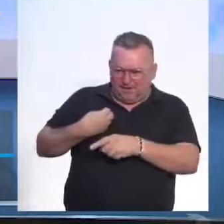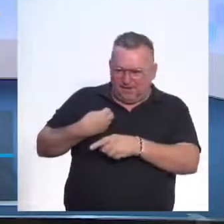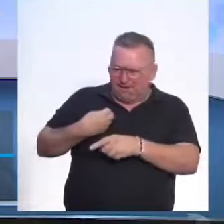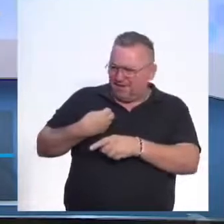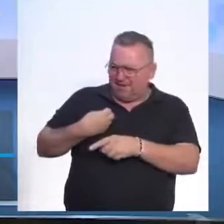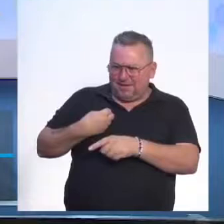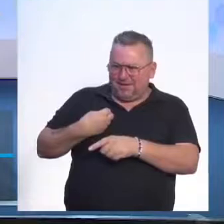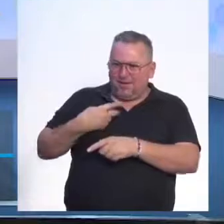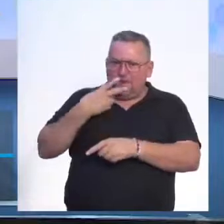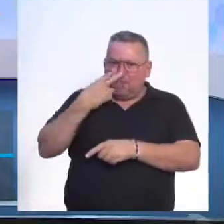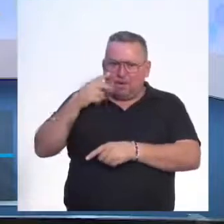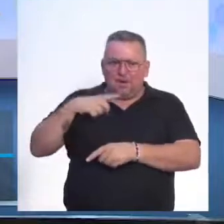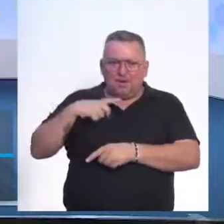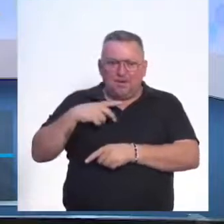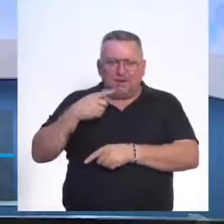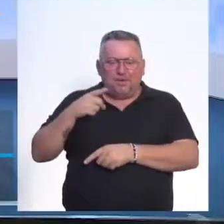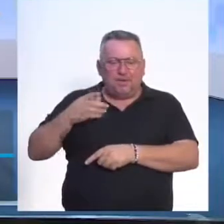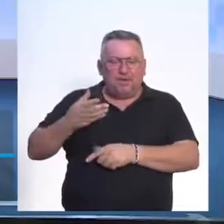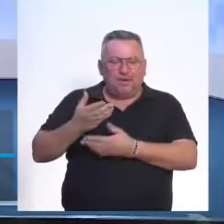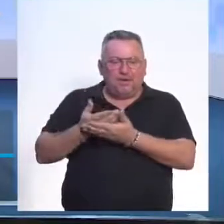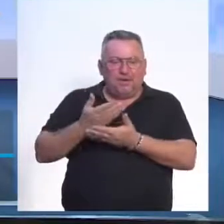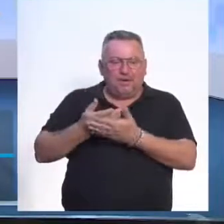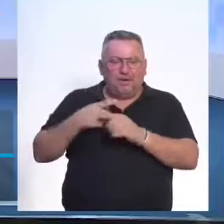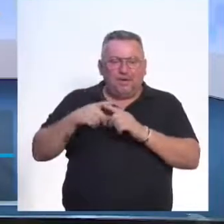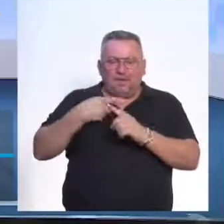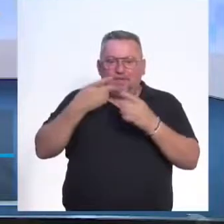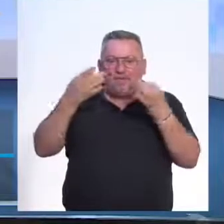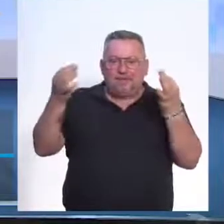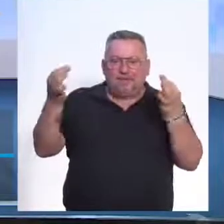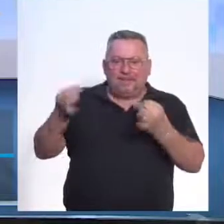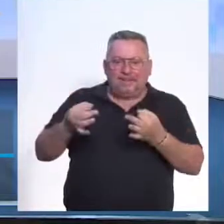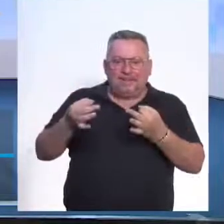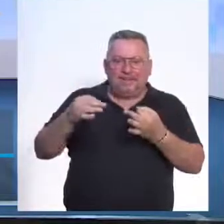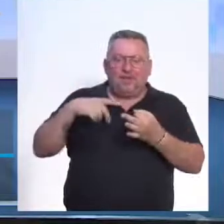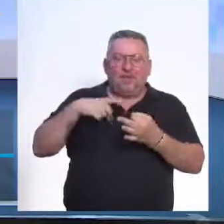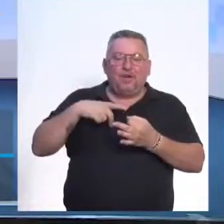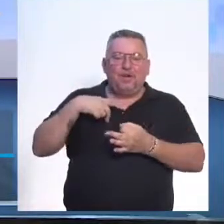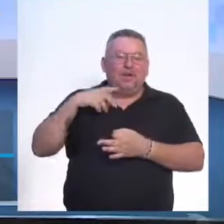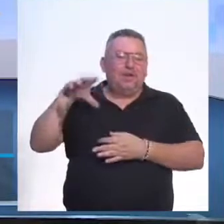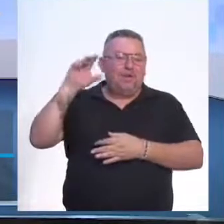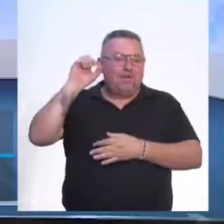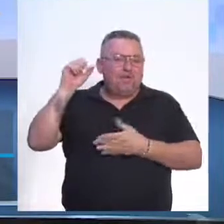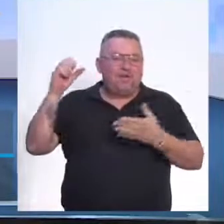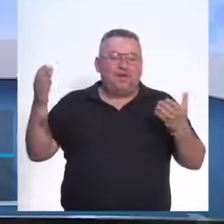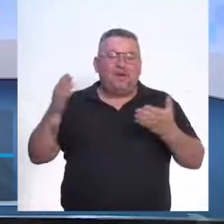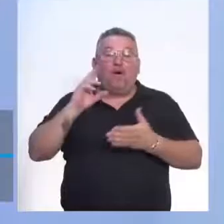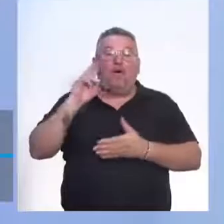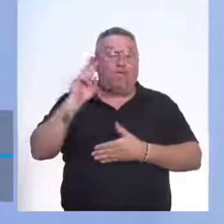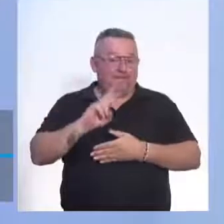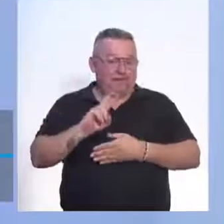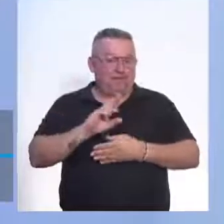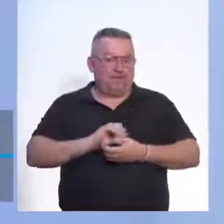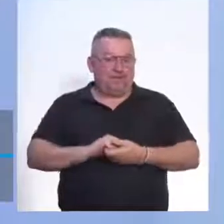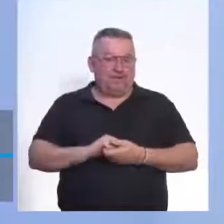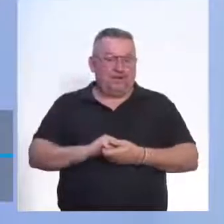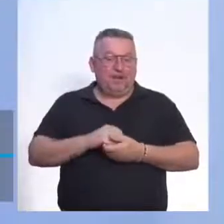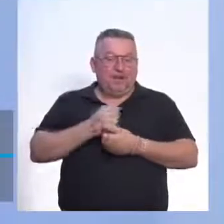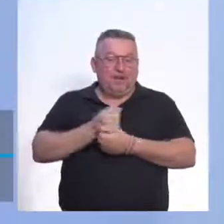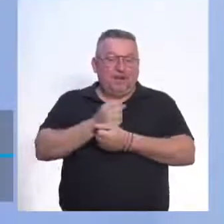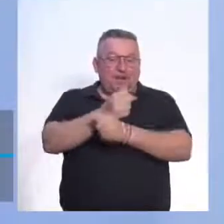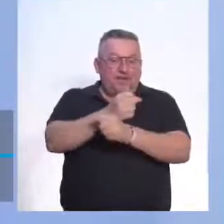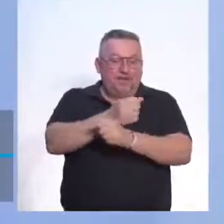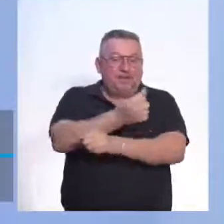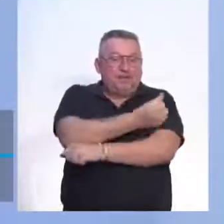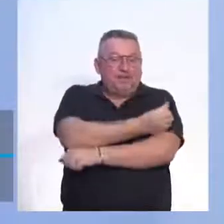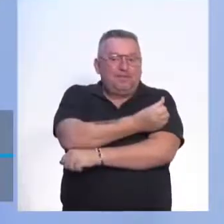mas parece que você estava na última aula. Por quê? Porque você falou exatamente o que eu precisava ouvir. Olha só, escravidão, isso o sexto